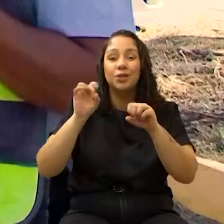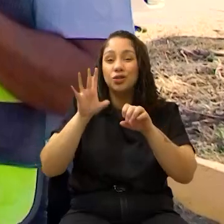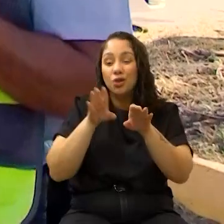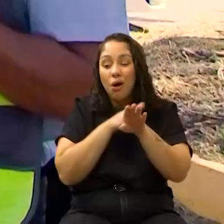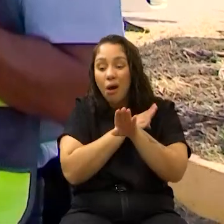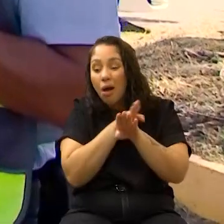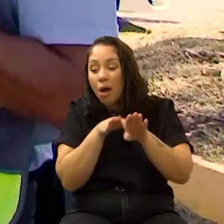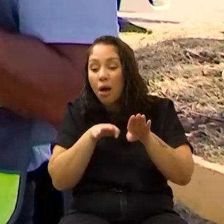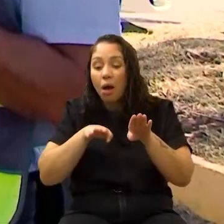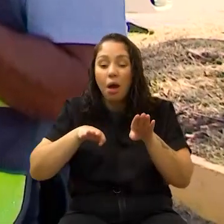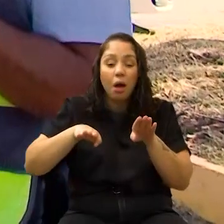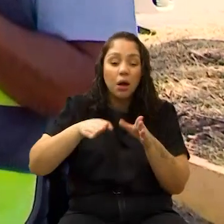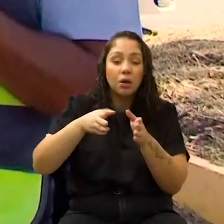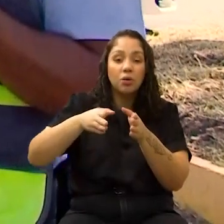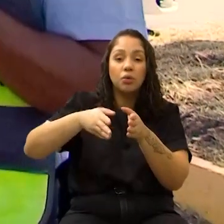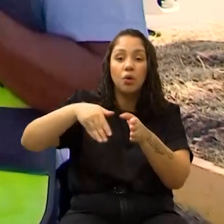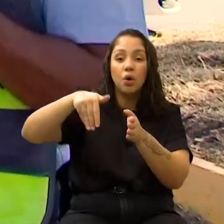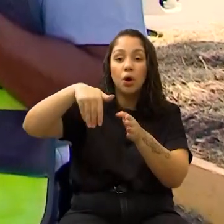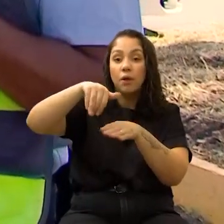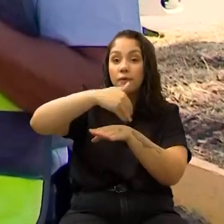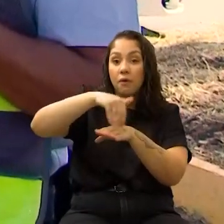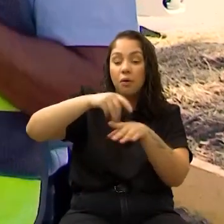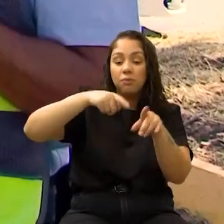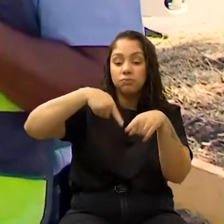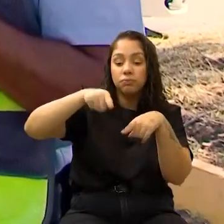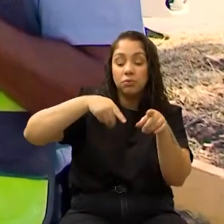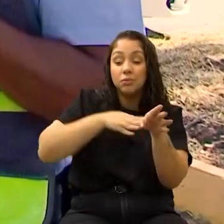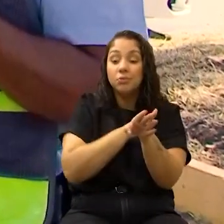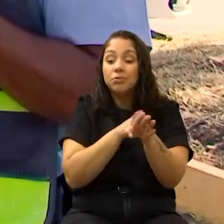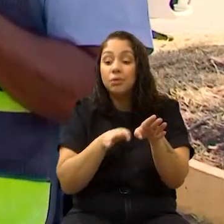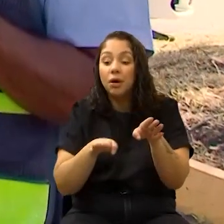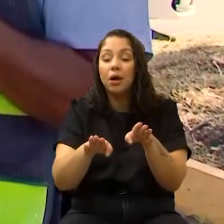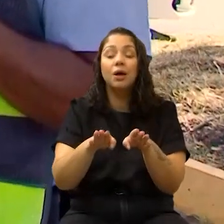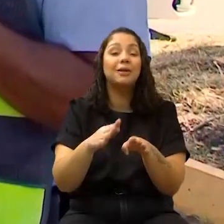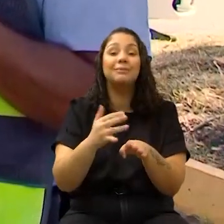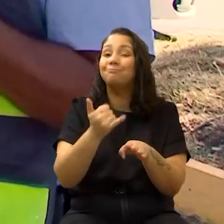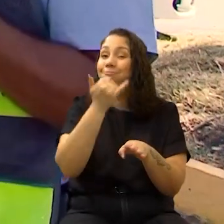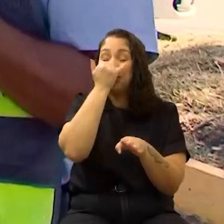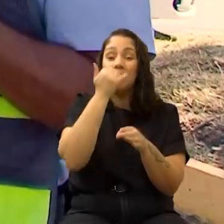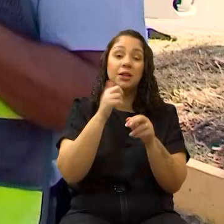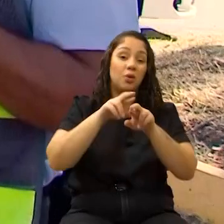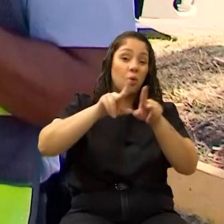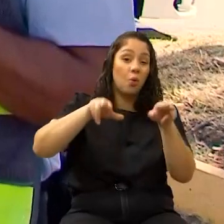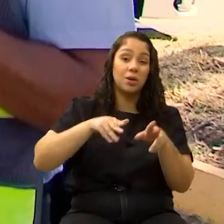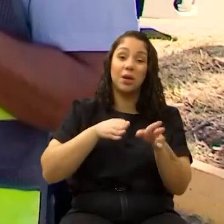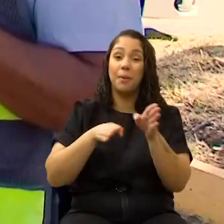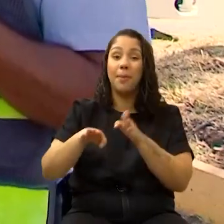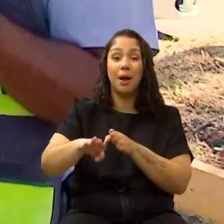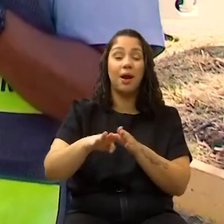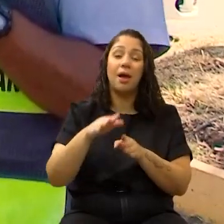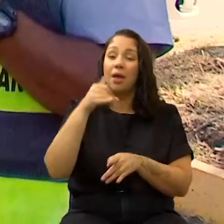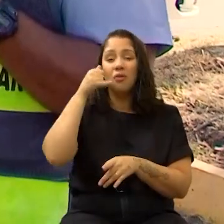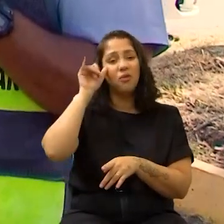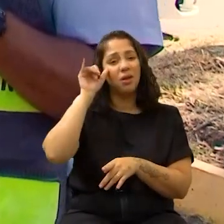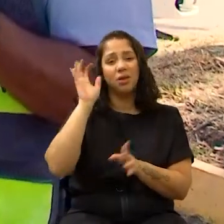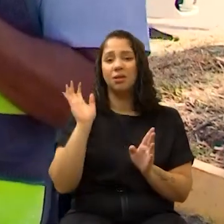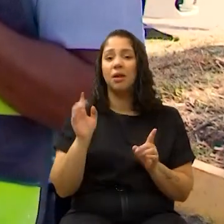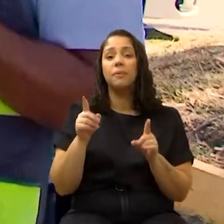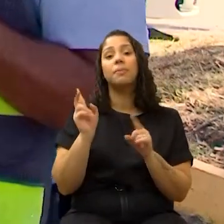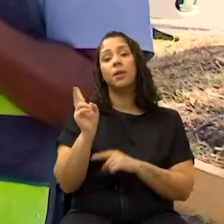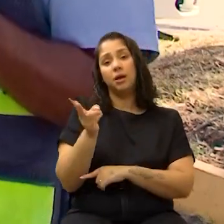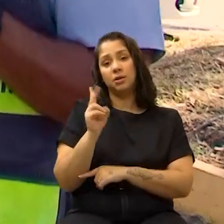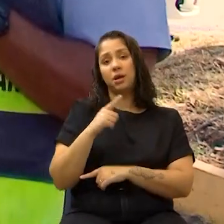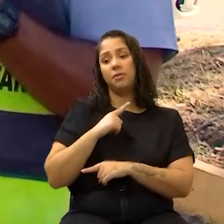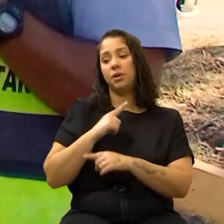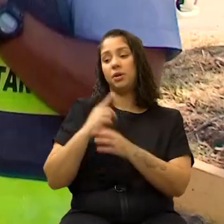parar em acostamento. A gente tem aí registro de tragédias que aconteceram em acostamentos. Não compensa. E a base está sendo